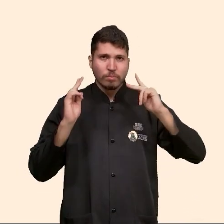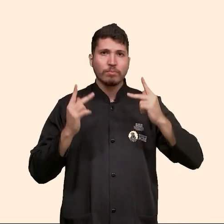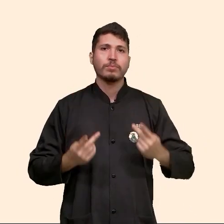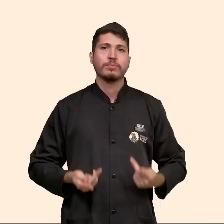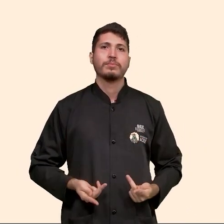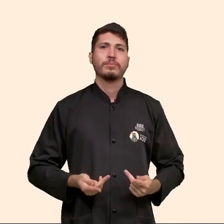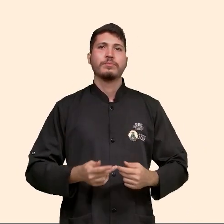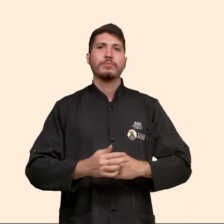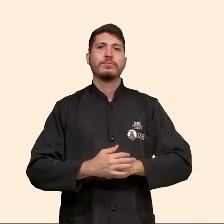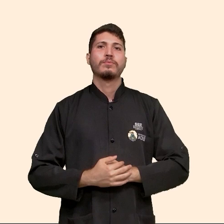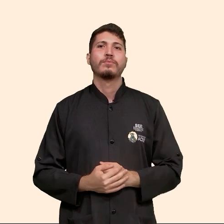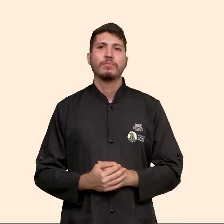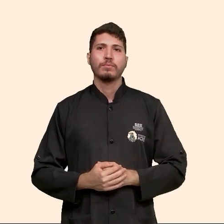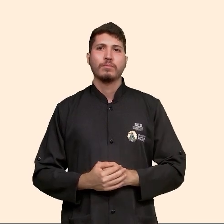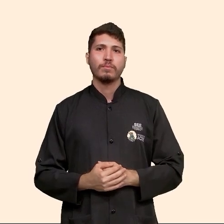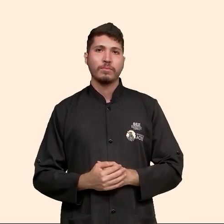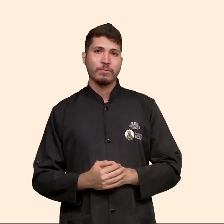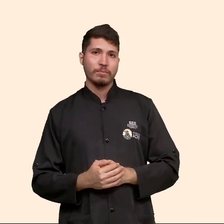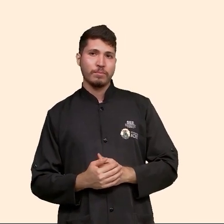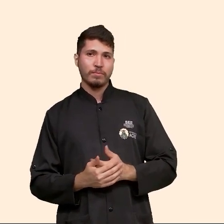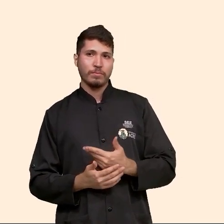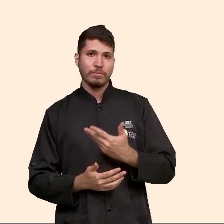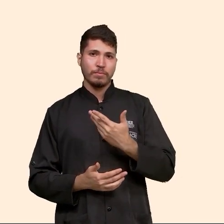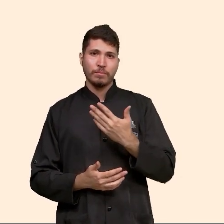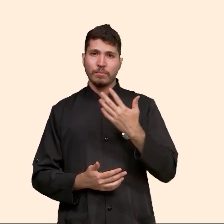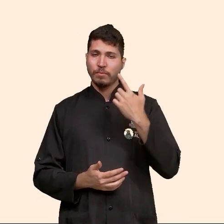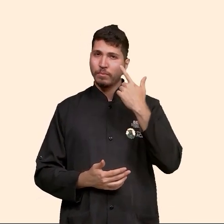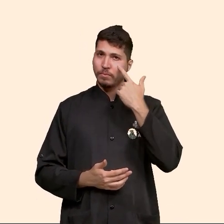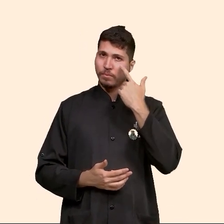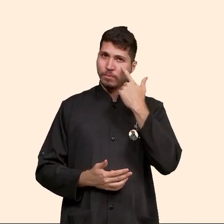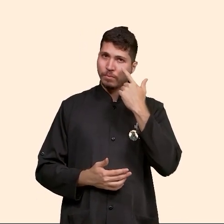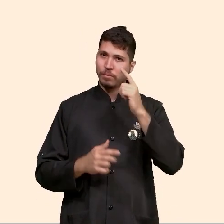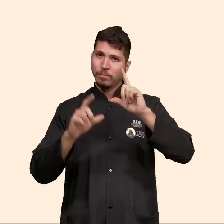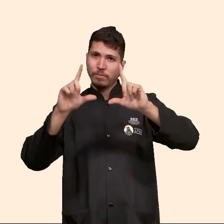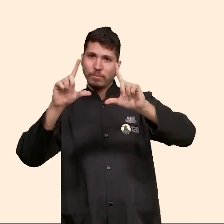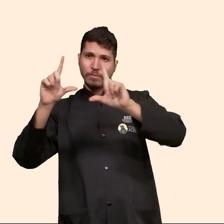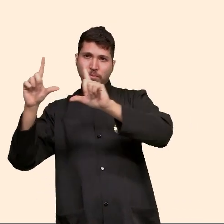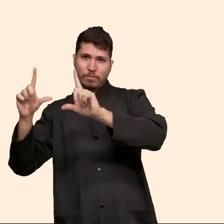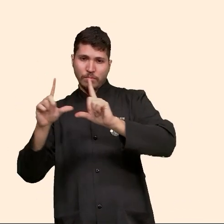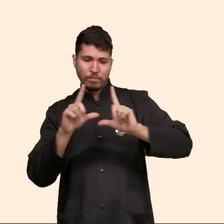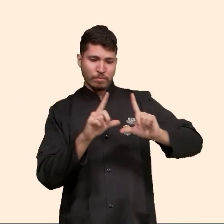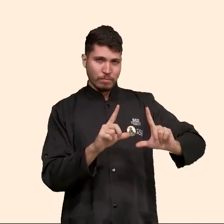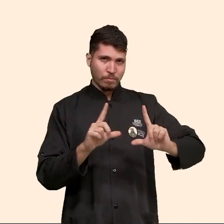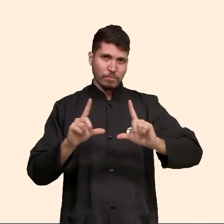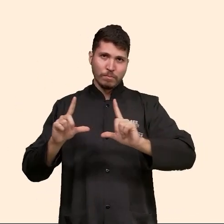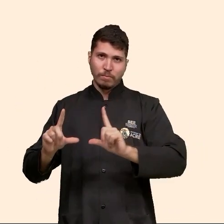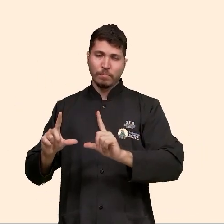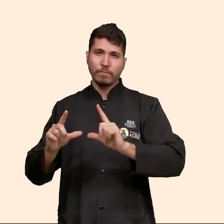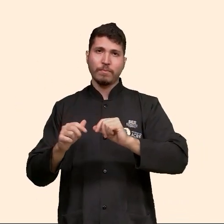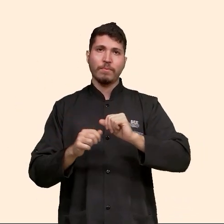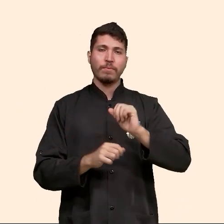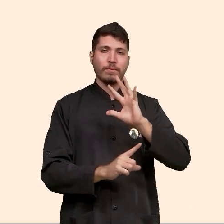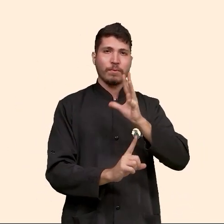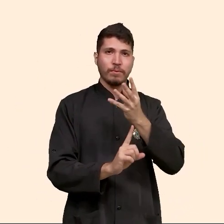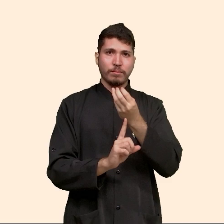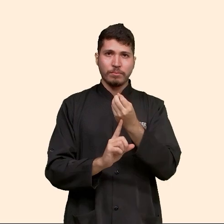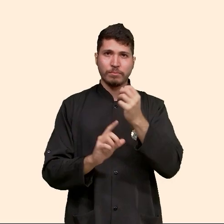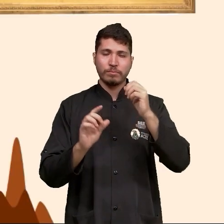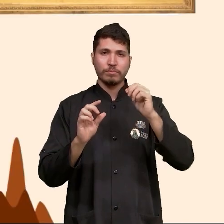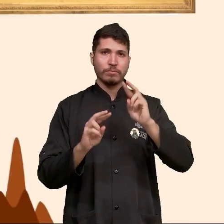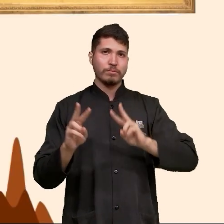tela para você não esquecer quando a gente for fazer a nossa atividade. Isso se refere às artes visuais